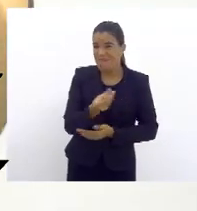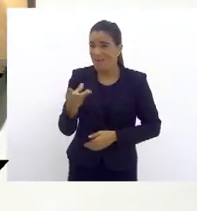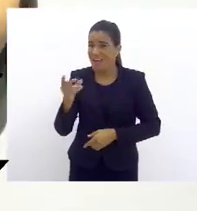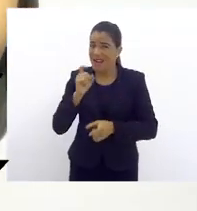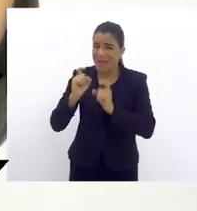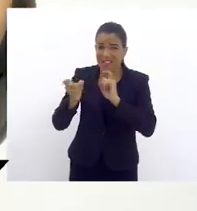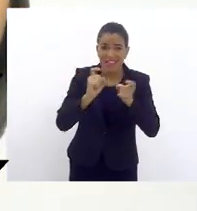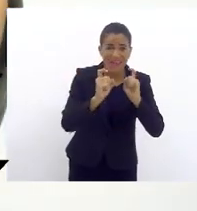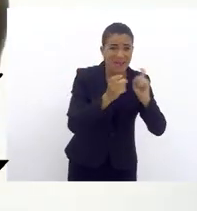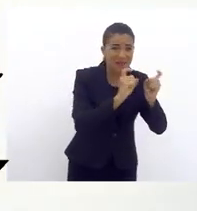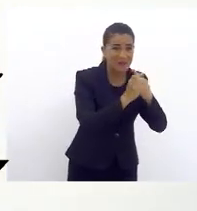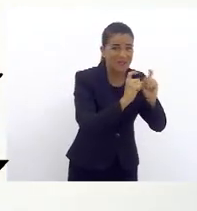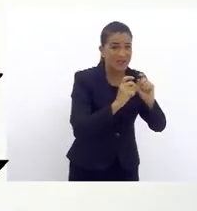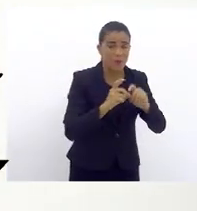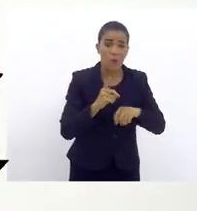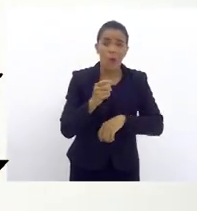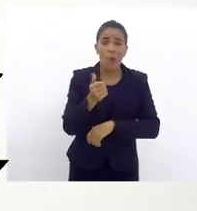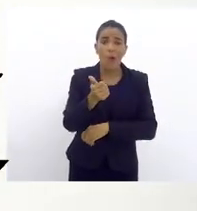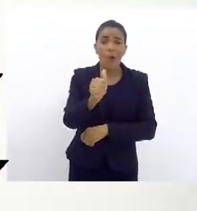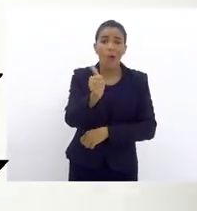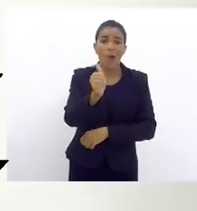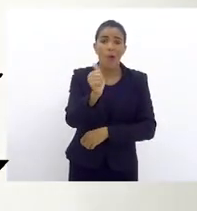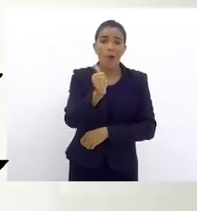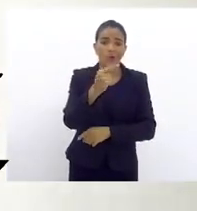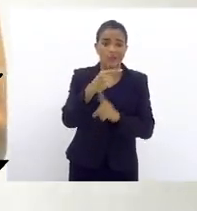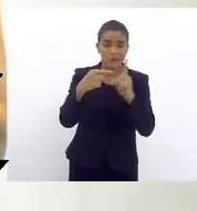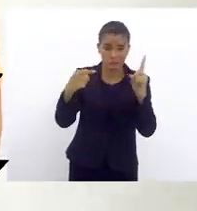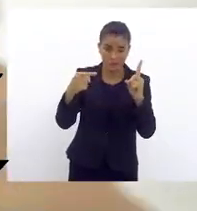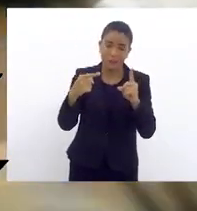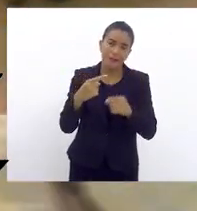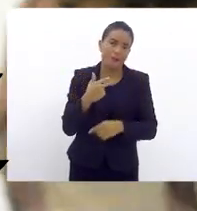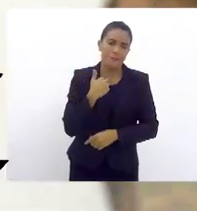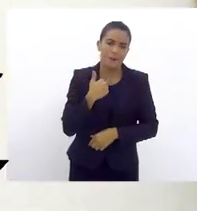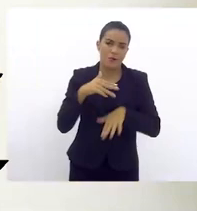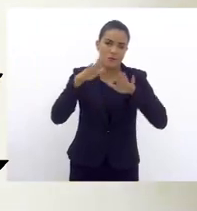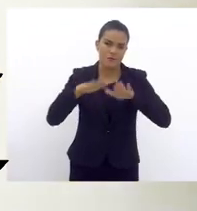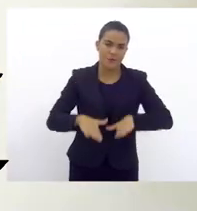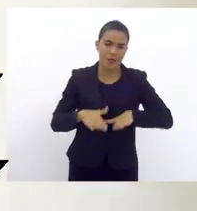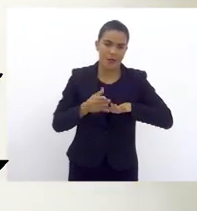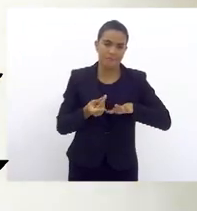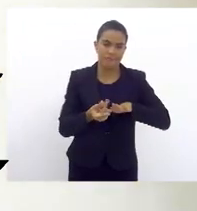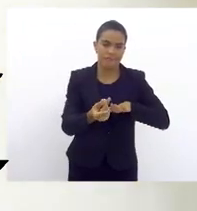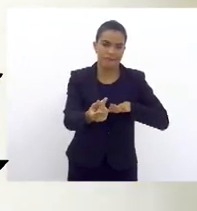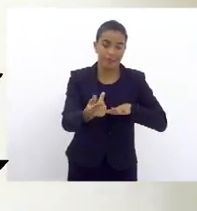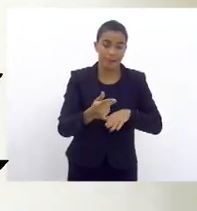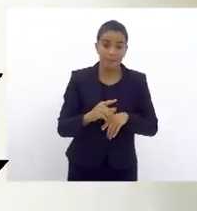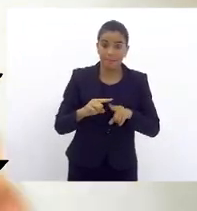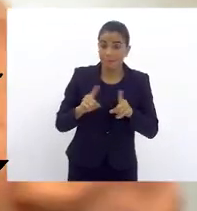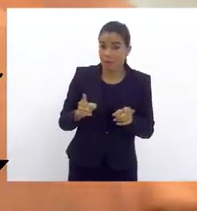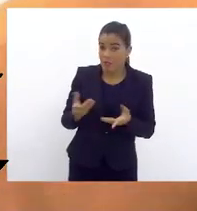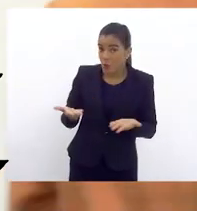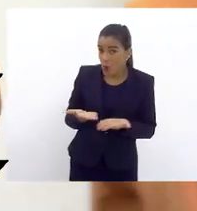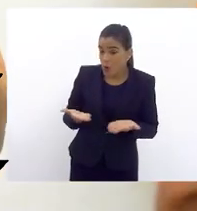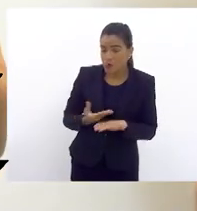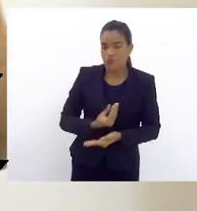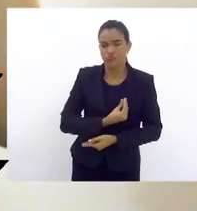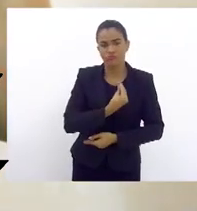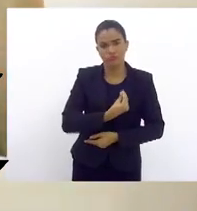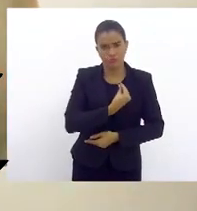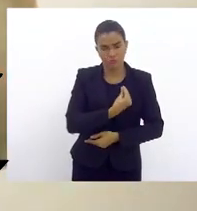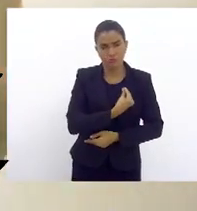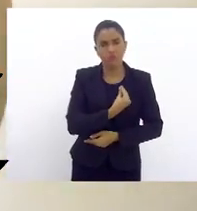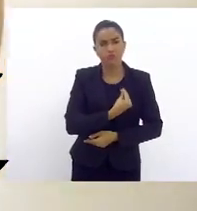uma reunião agora que daqui a pouquinho 11:30 então não vou poder ficar o evento todo mas vim aqui hoje é para